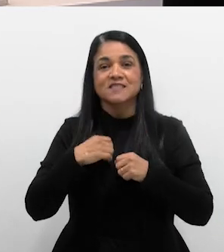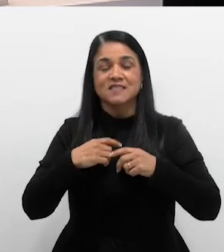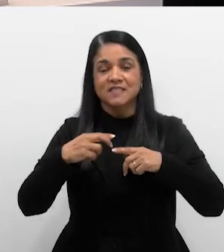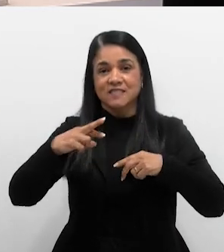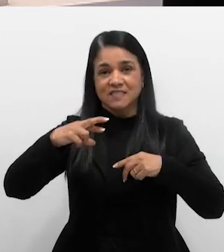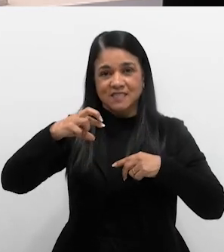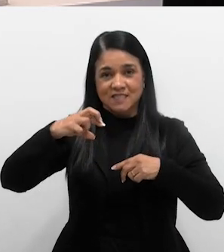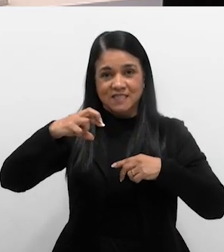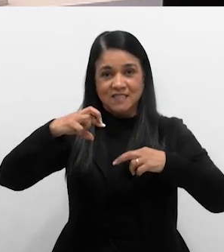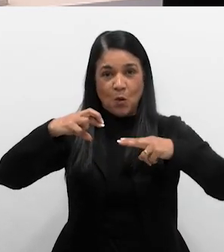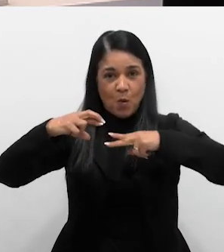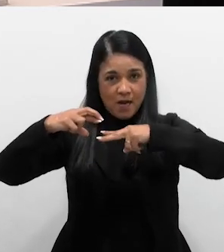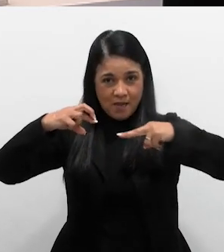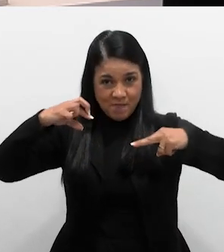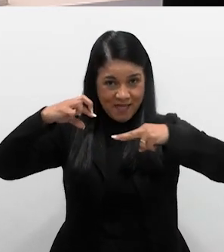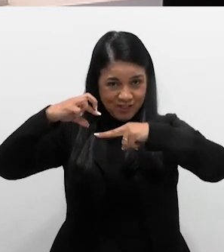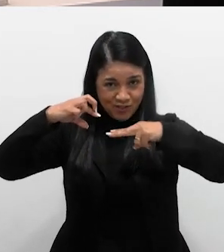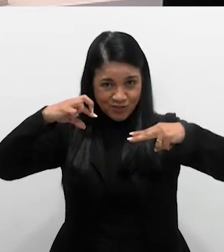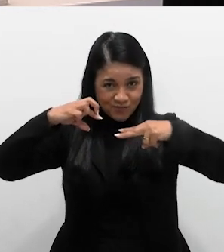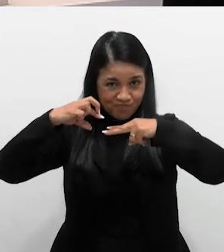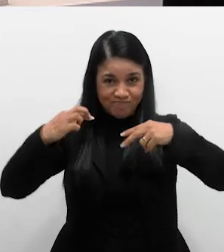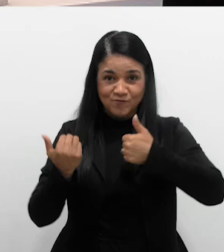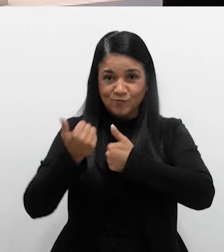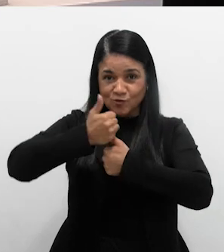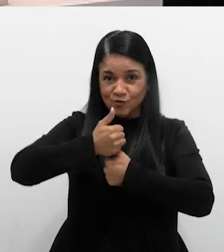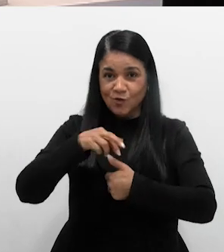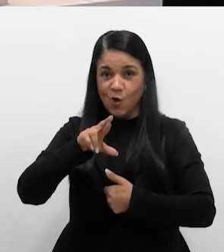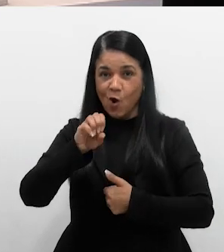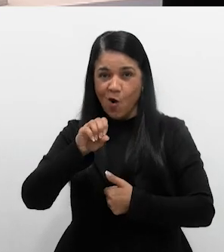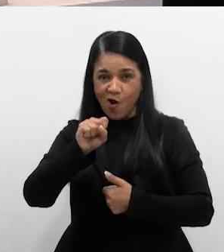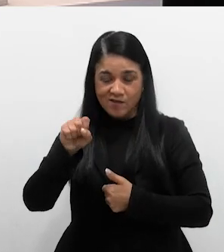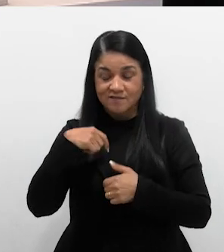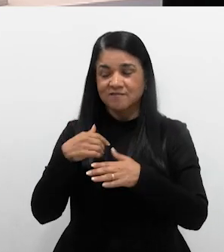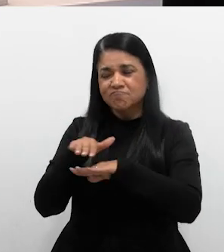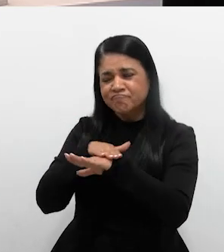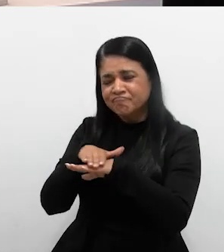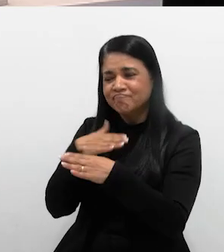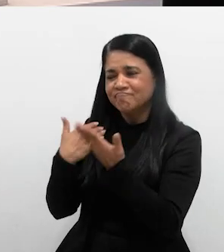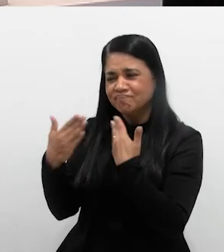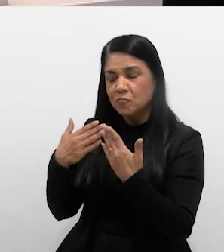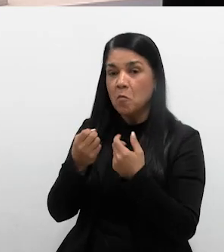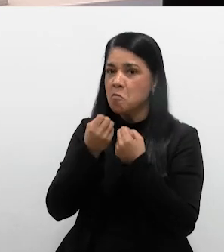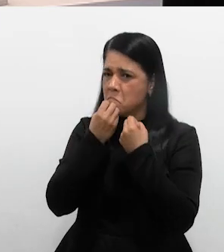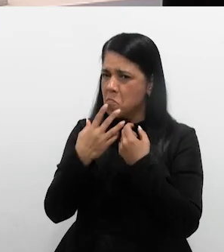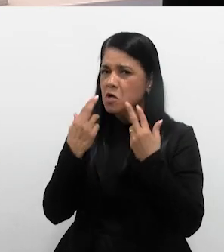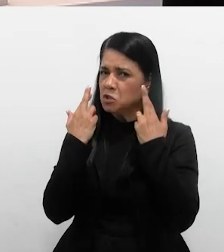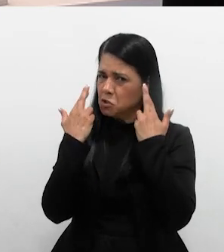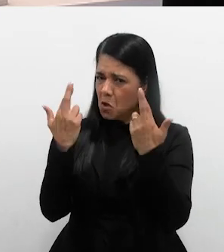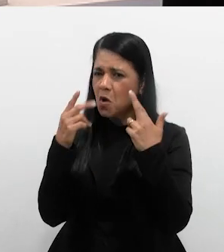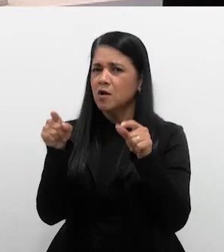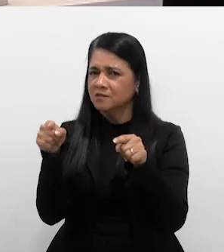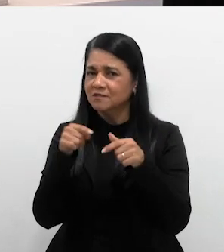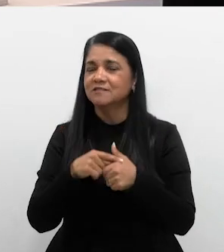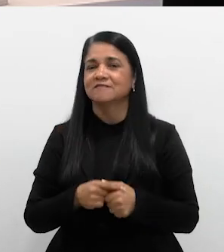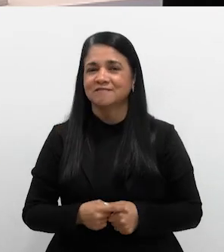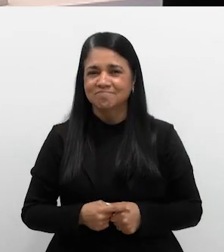São Clemente, sucedendo ela. E aí ela conversou comigo, me desejou boa sorte,